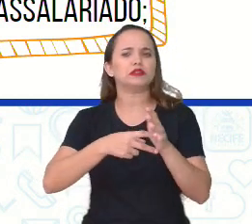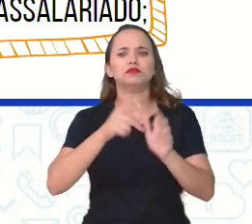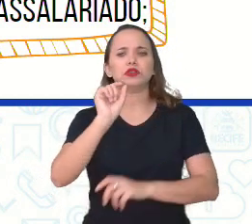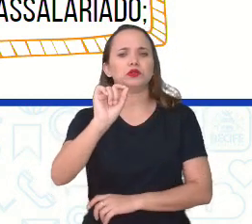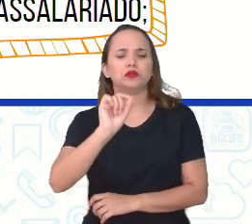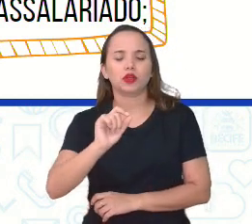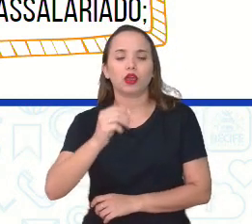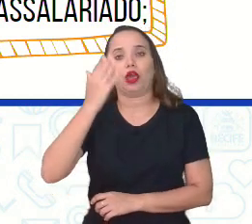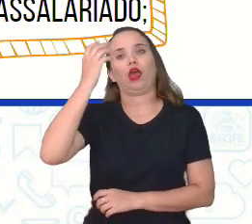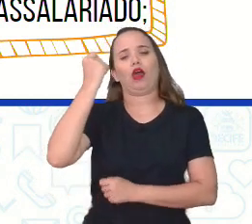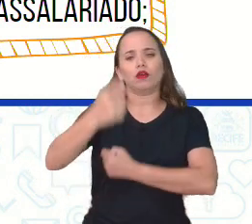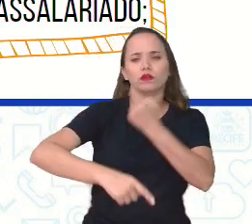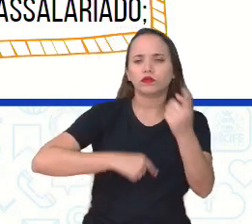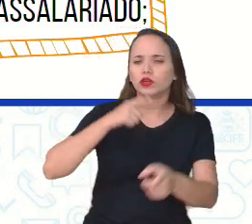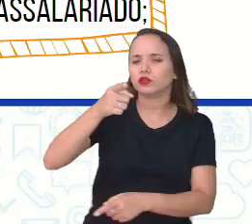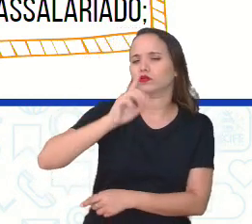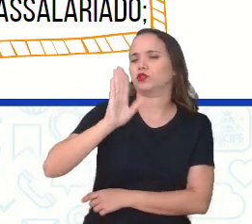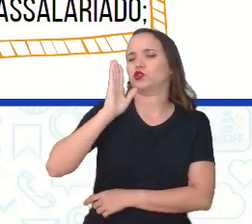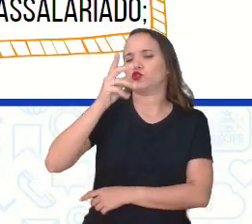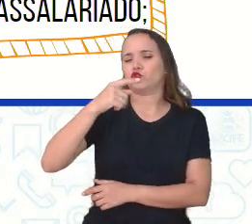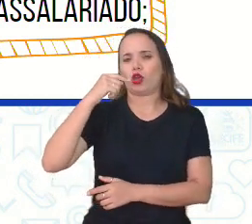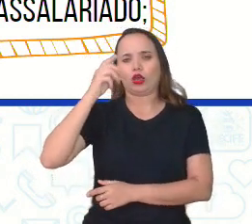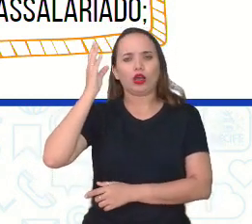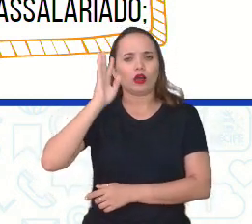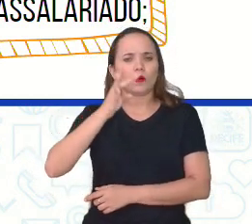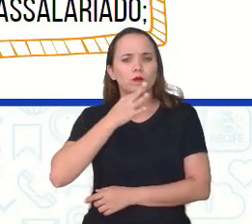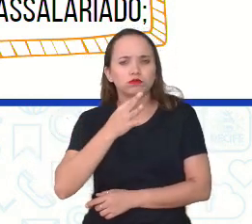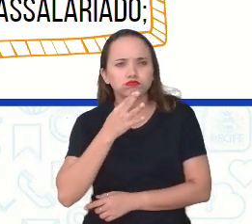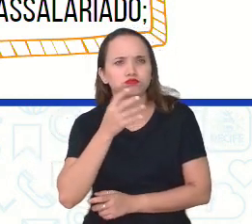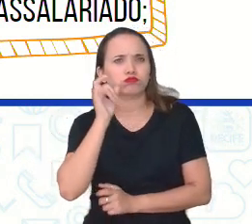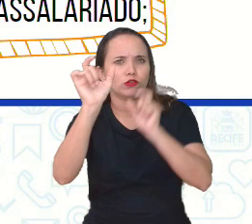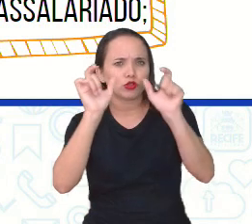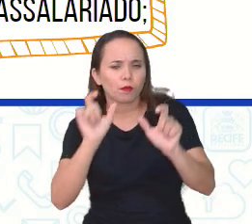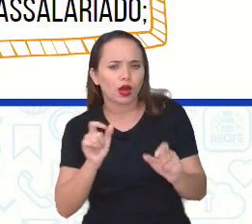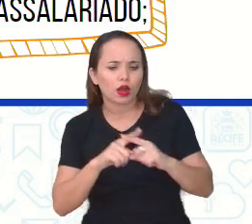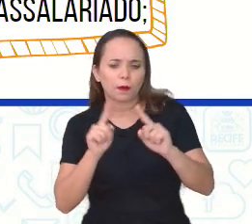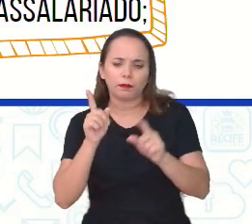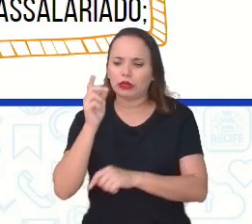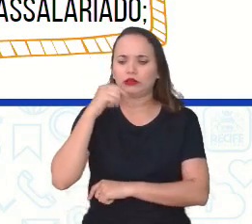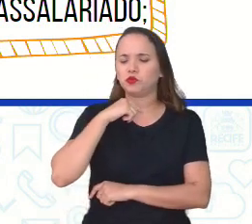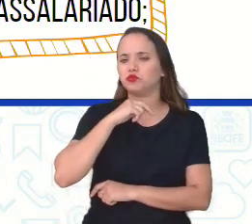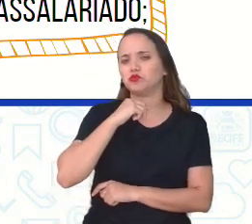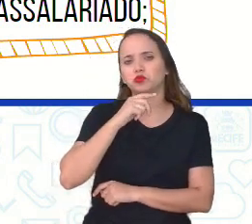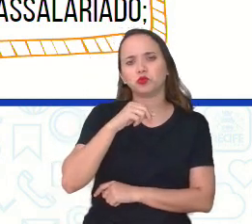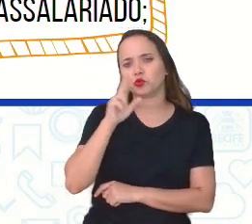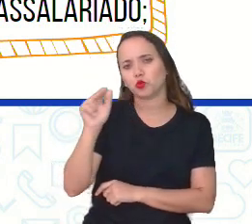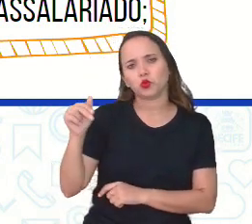isso, talvez sempre teve vontade de perguntar e nunca perguntou para ninguém, eu trago aqui